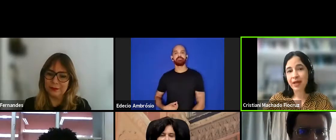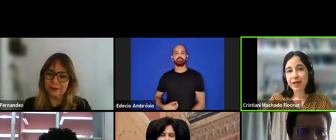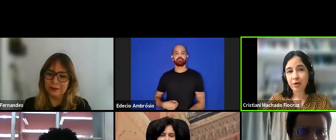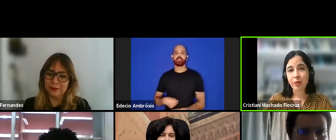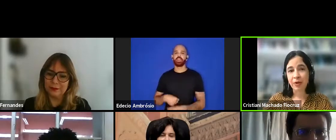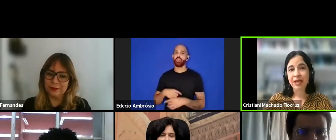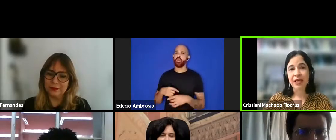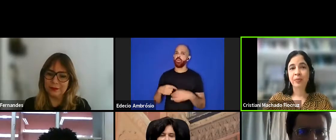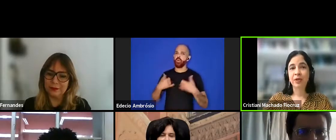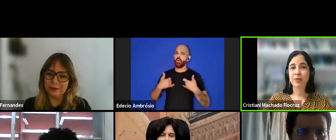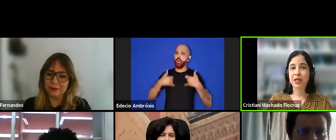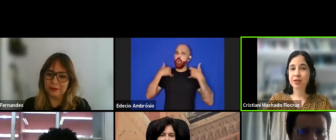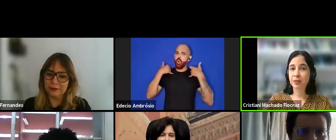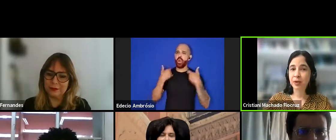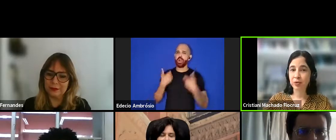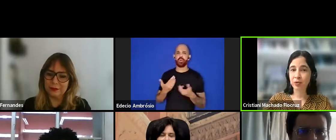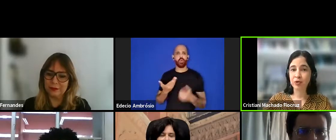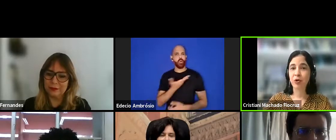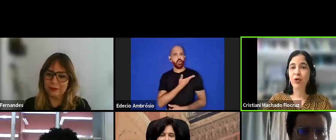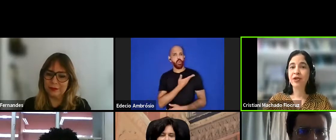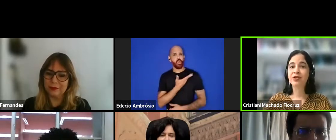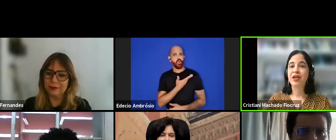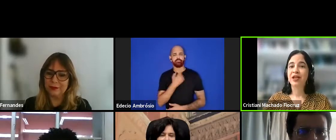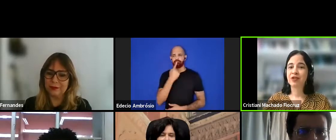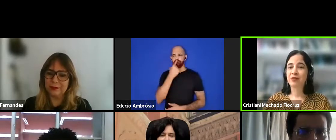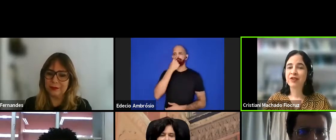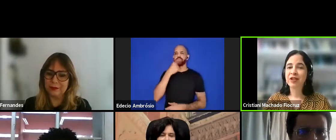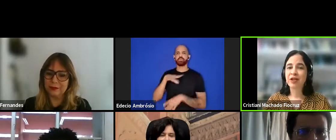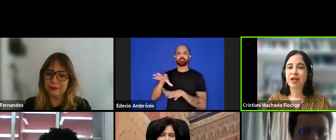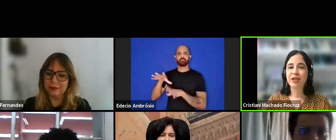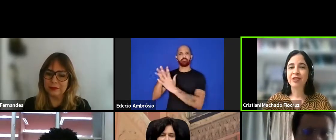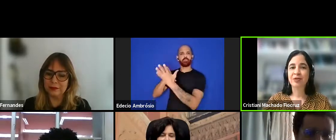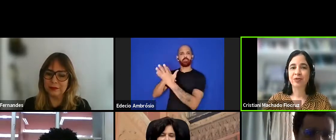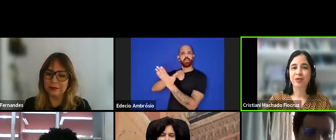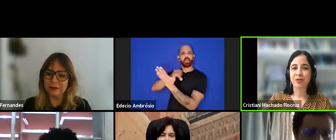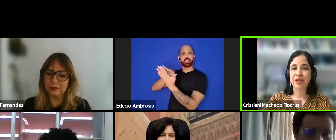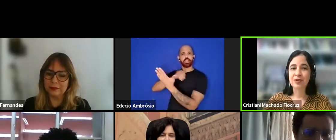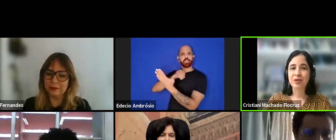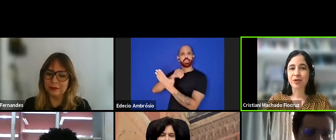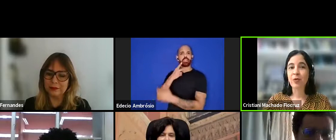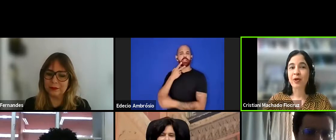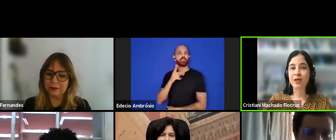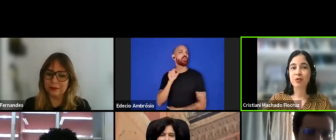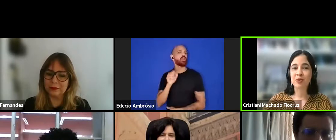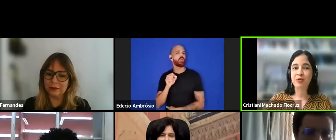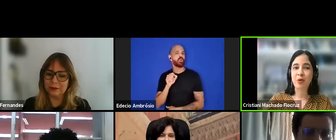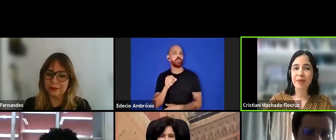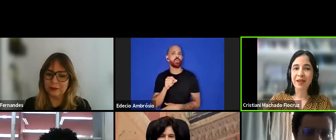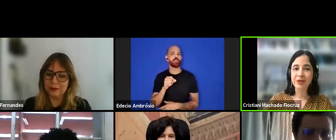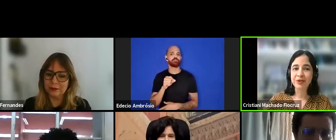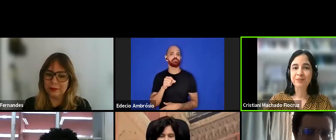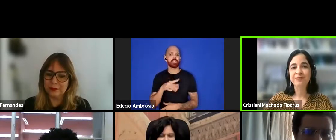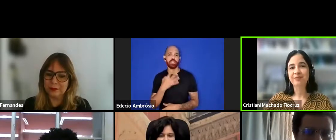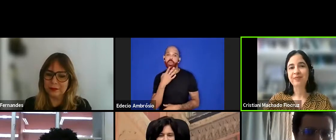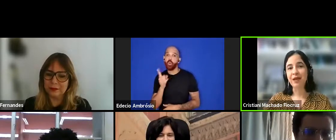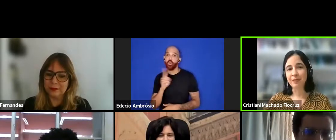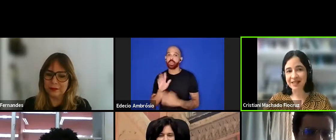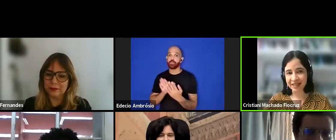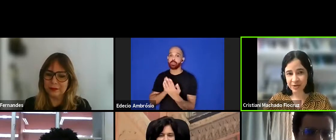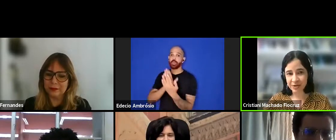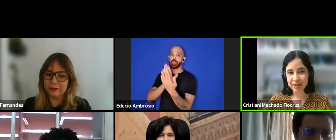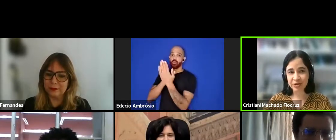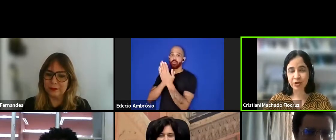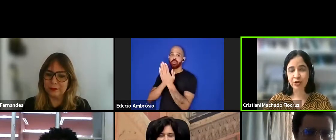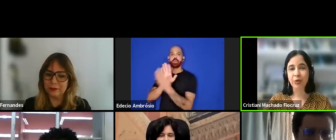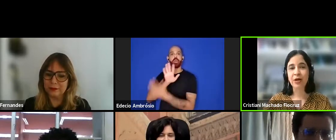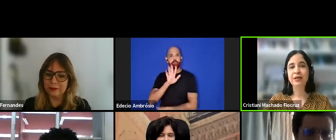ter um colega como ele, uma inspiração para todos nós. Estamos falando aqui no início que eu não conheço pessoalmente, mas